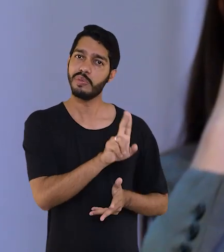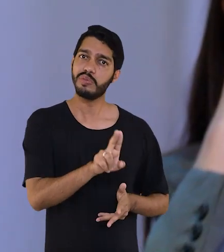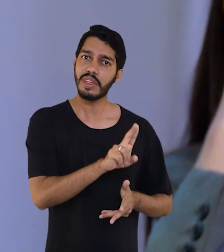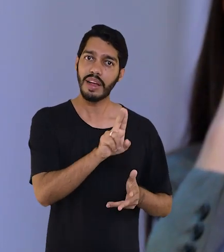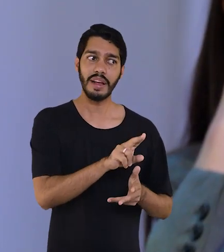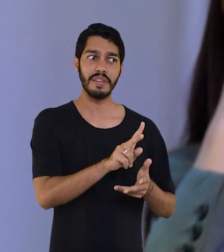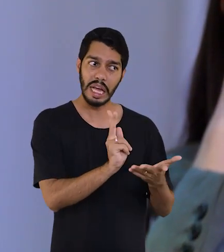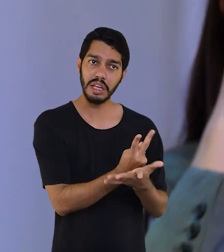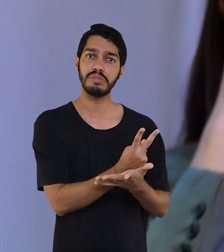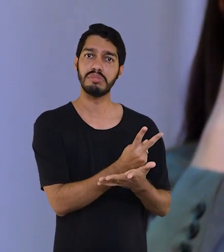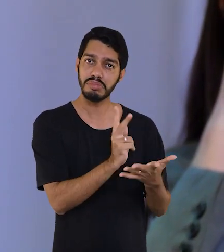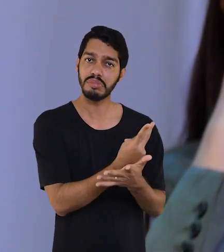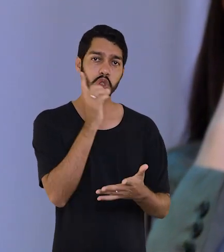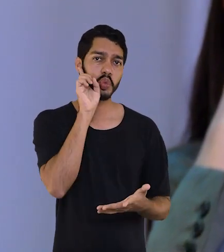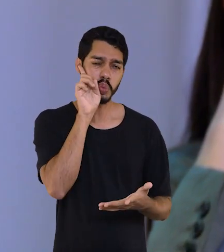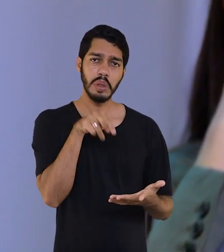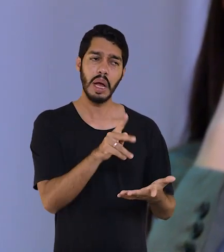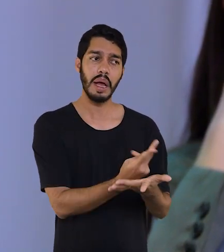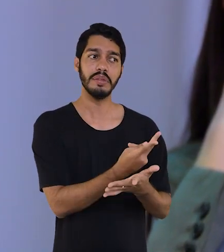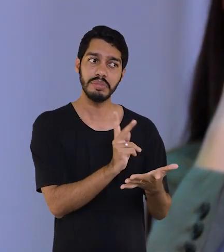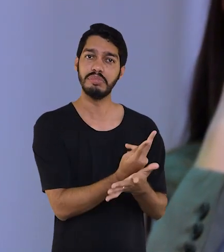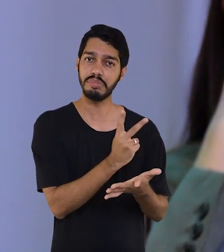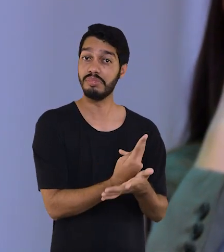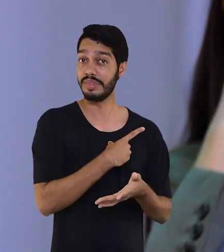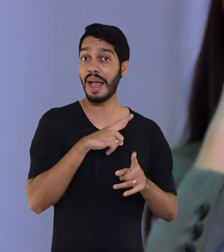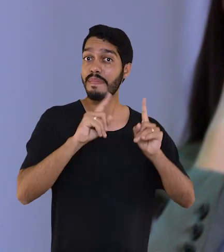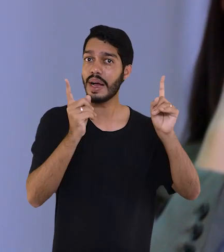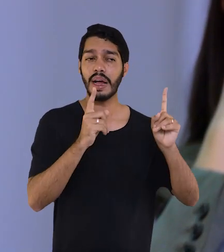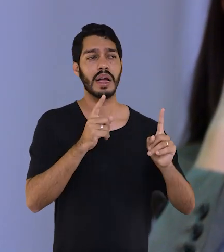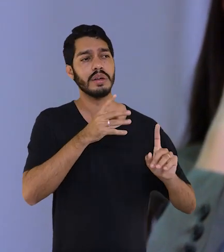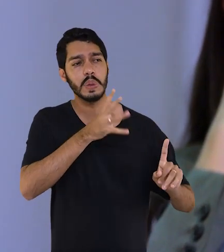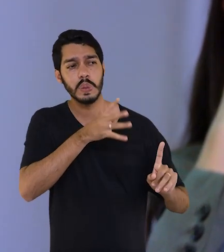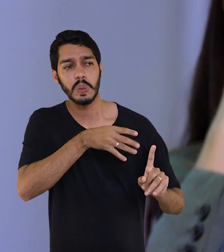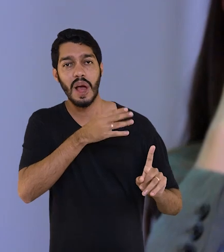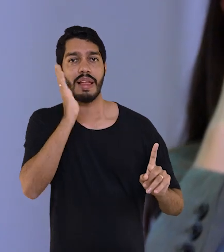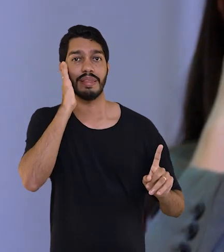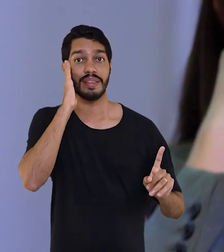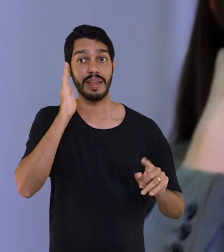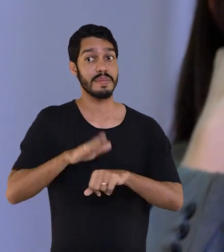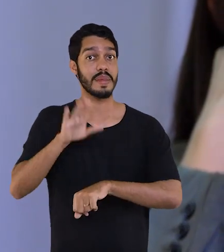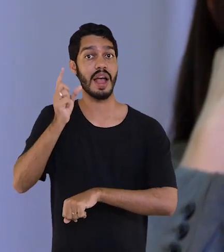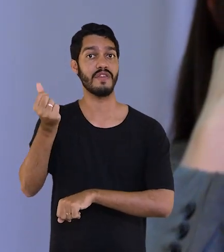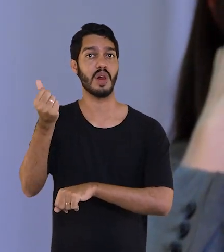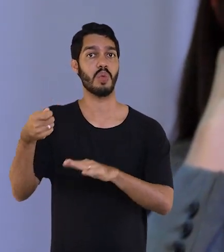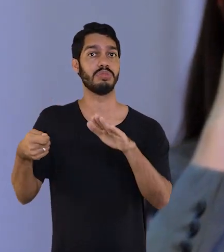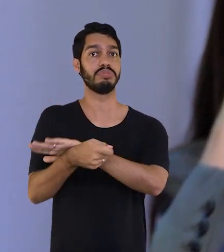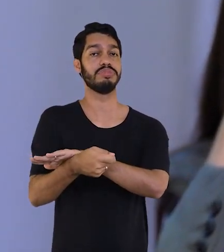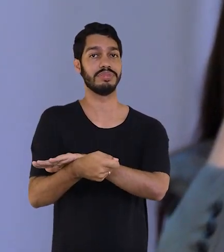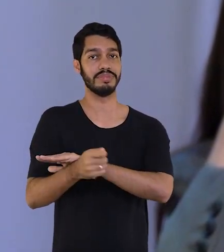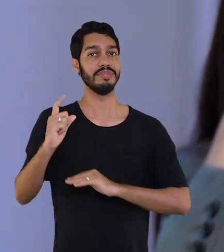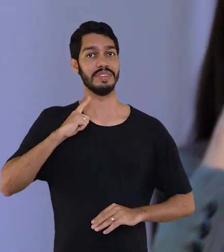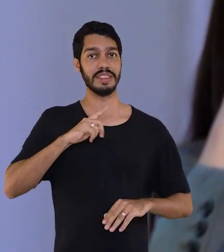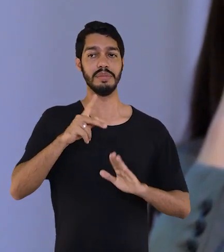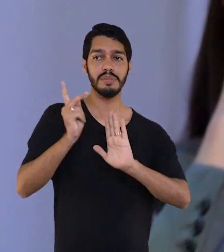como toda ferramenta, é usar pra caramba, porque erra diariamente, assim. Eu acho que a maior parte do valor agregado das empresas